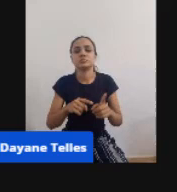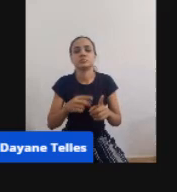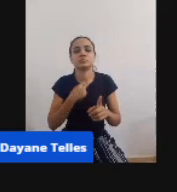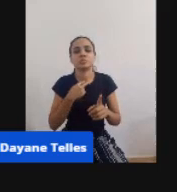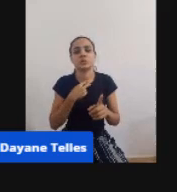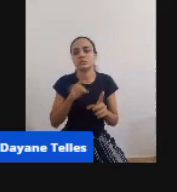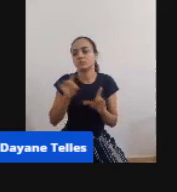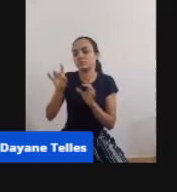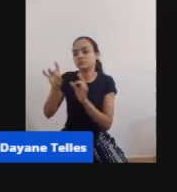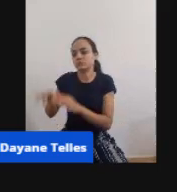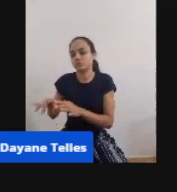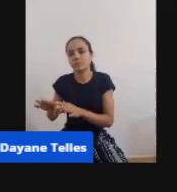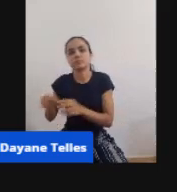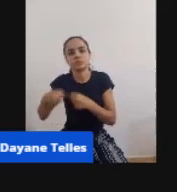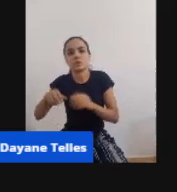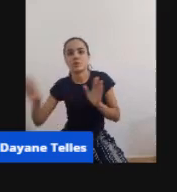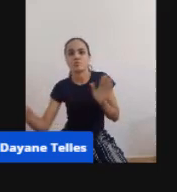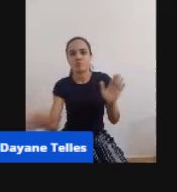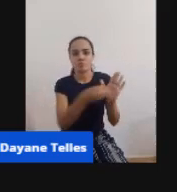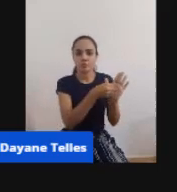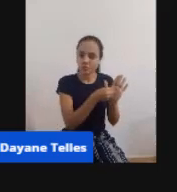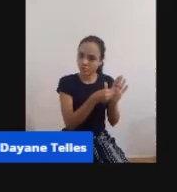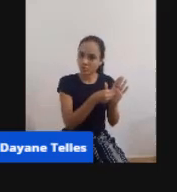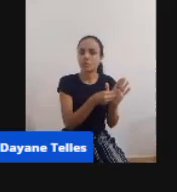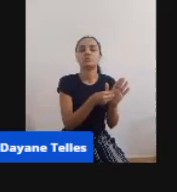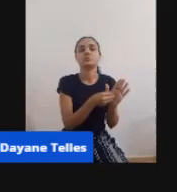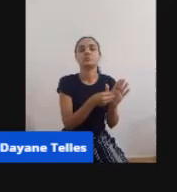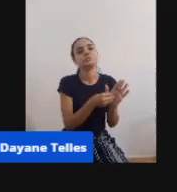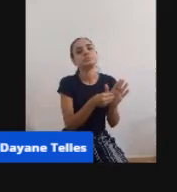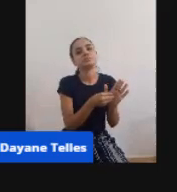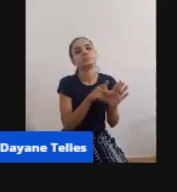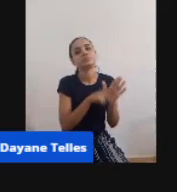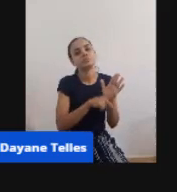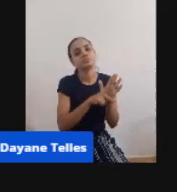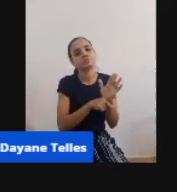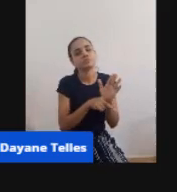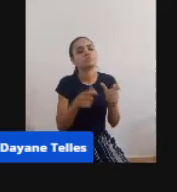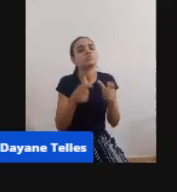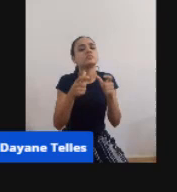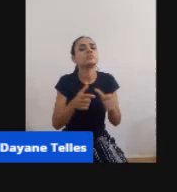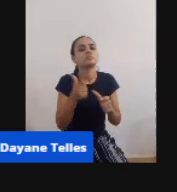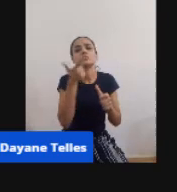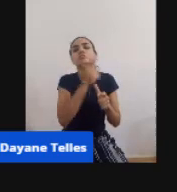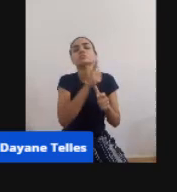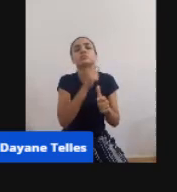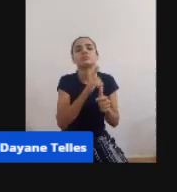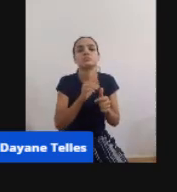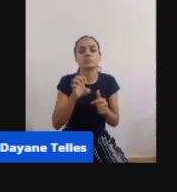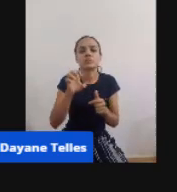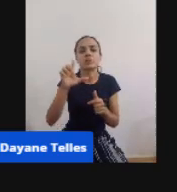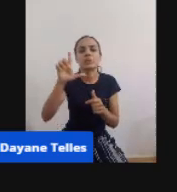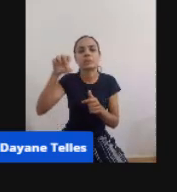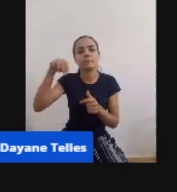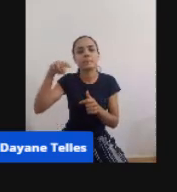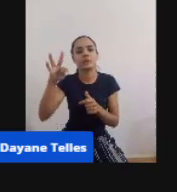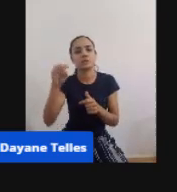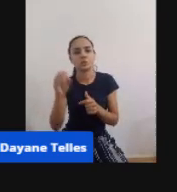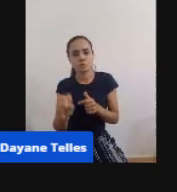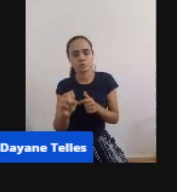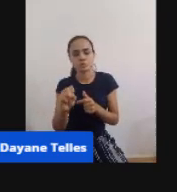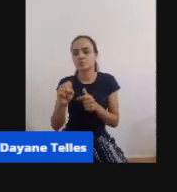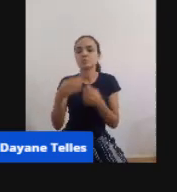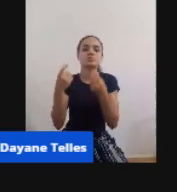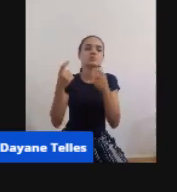consigo esses elementos? Bom, lá no caderno base 2, quando a gente começa a